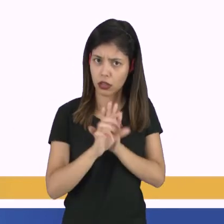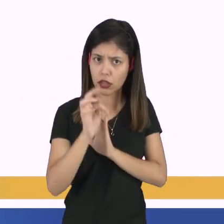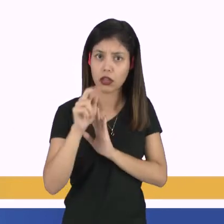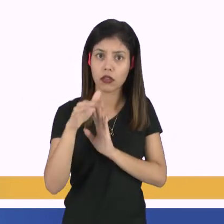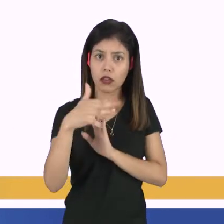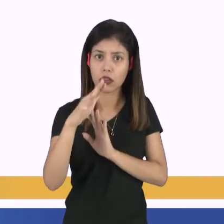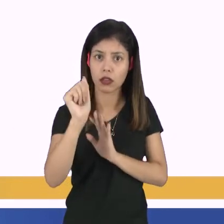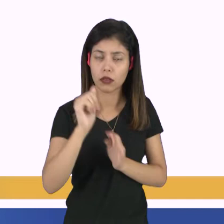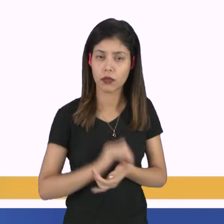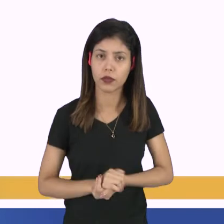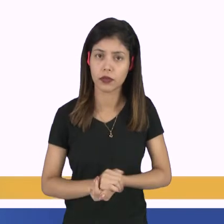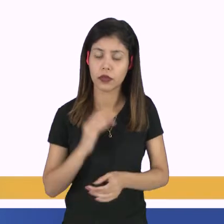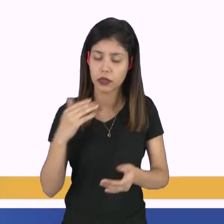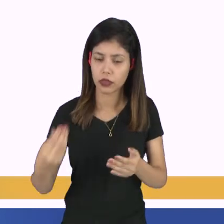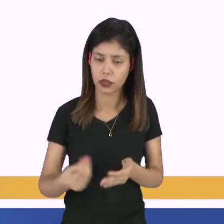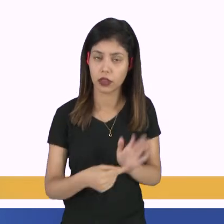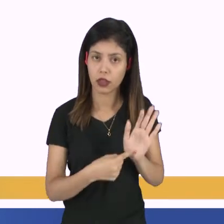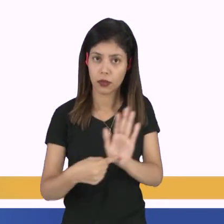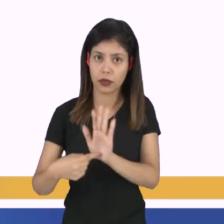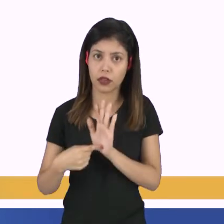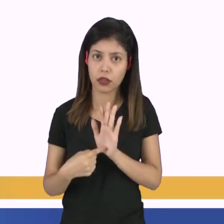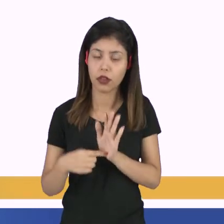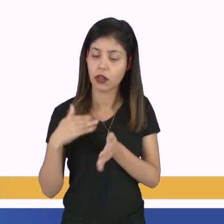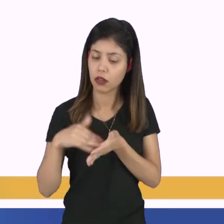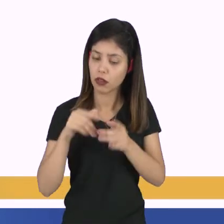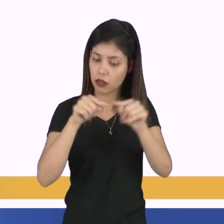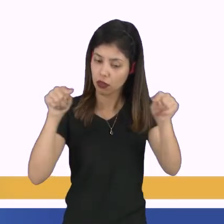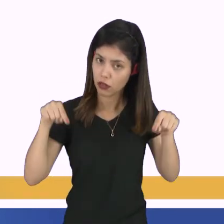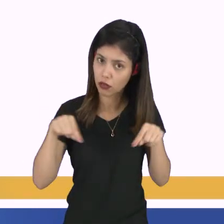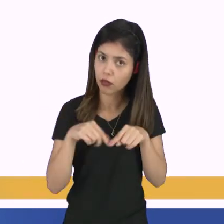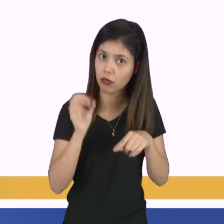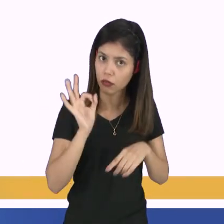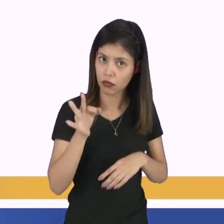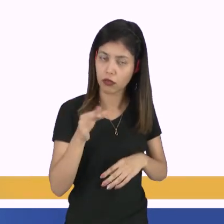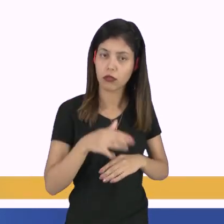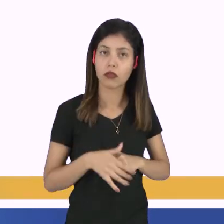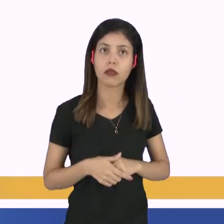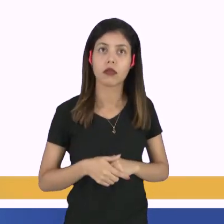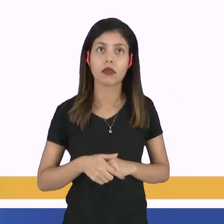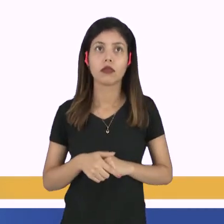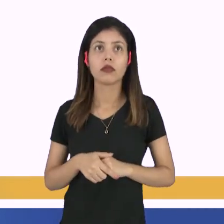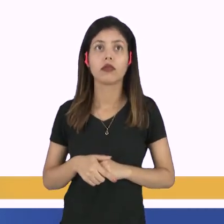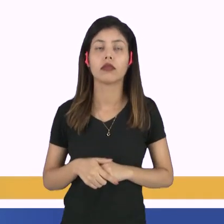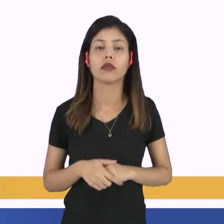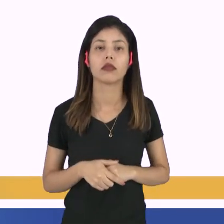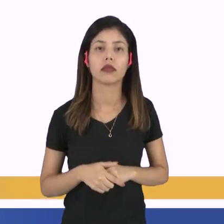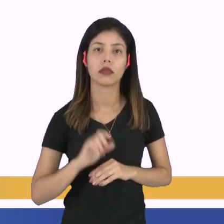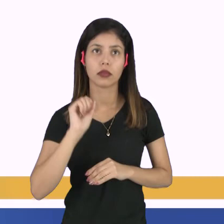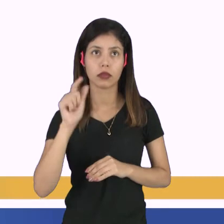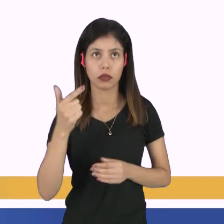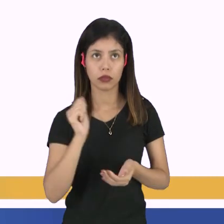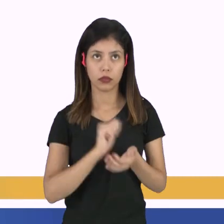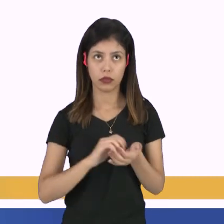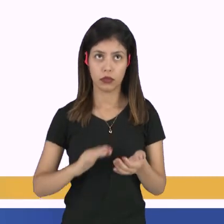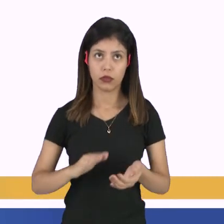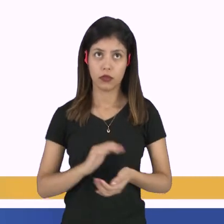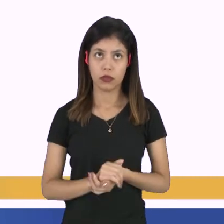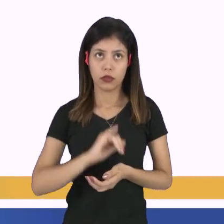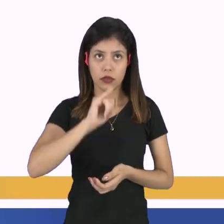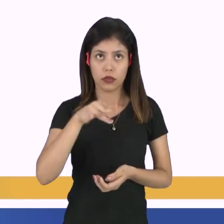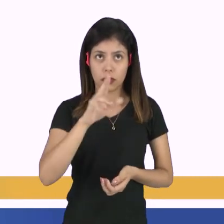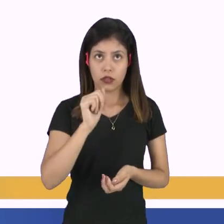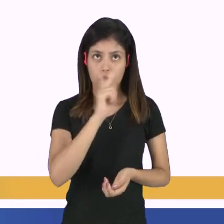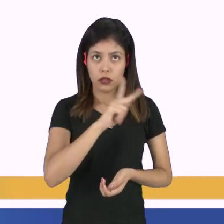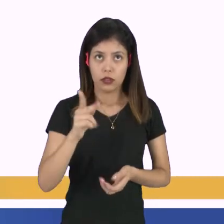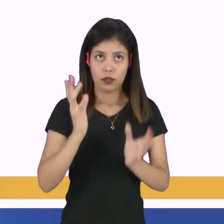formação que representa a área do escritório de Matheus, certinho? Próximo exercício. Dona Joanina